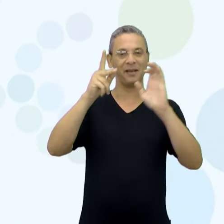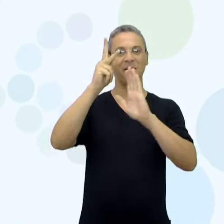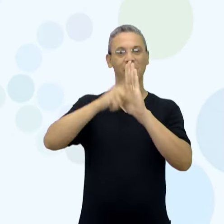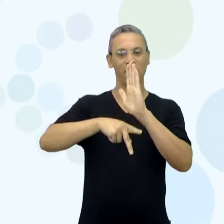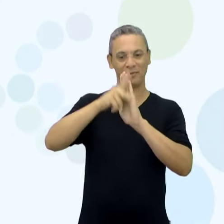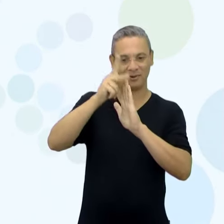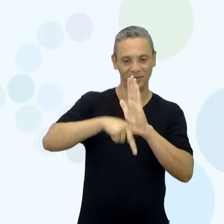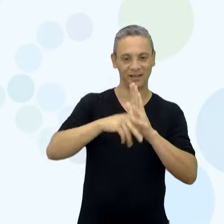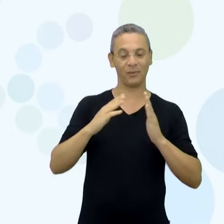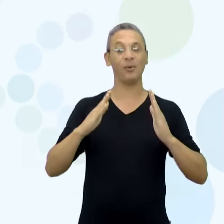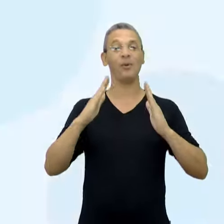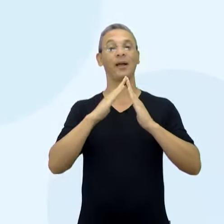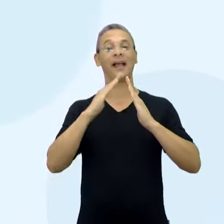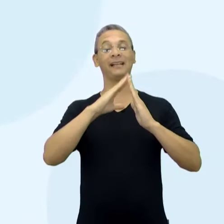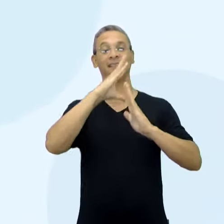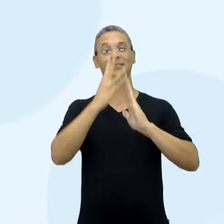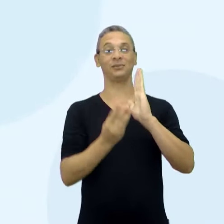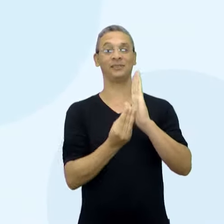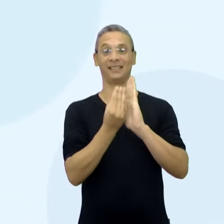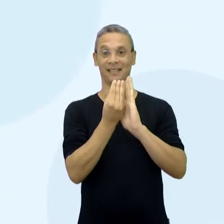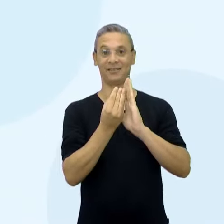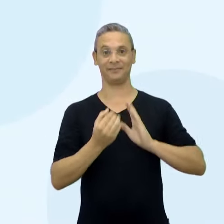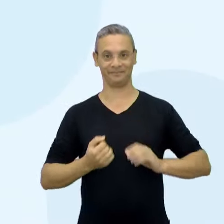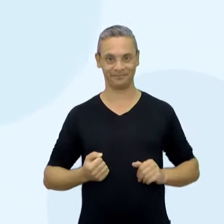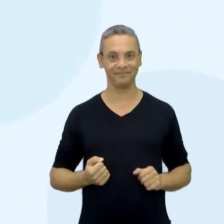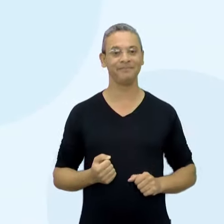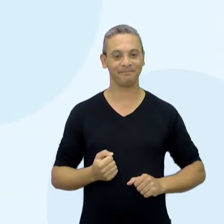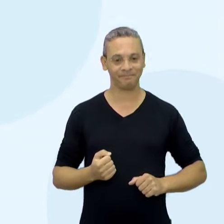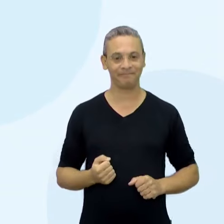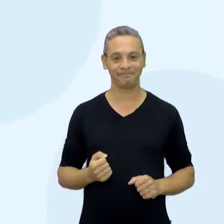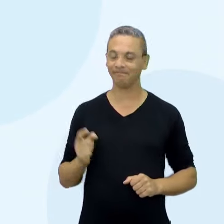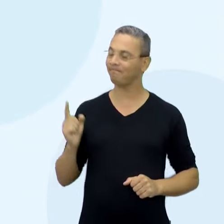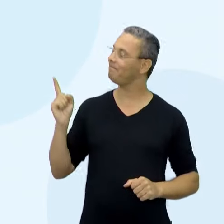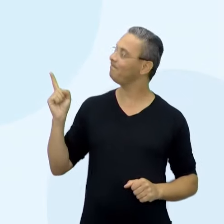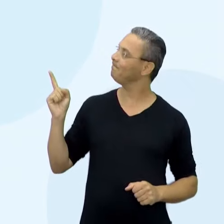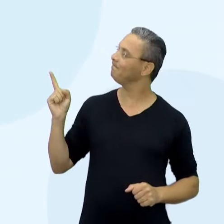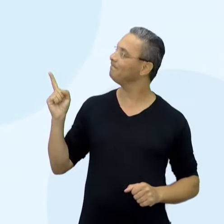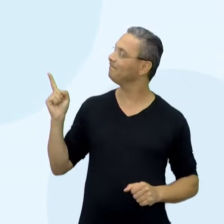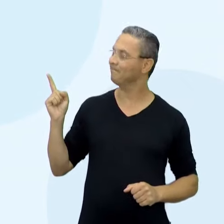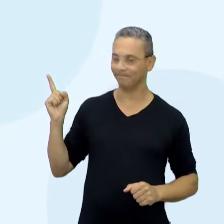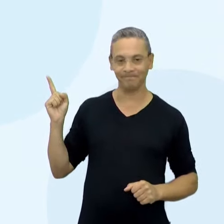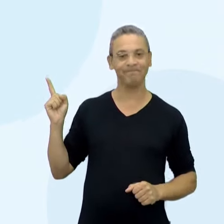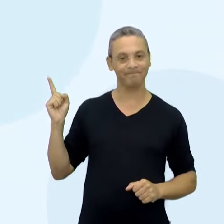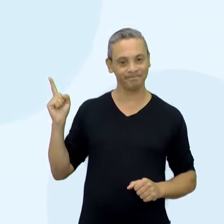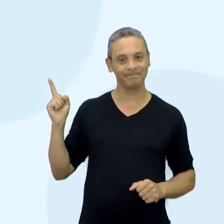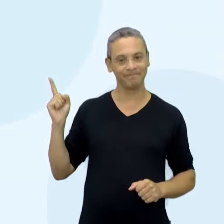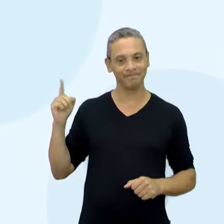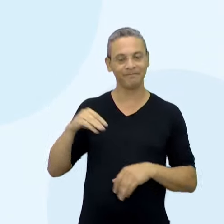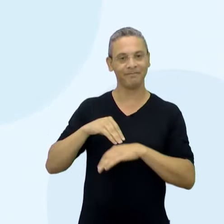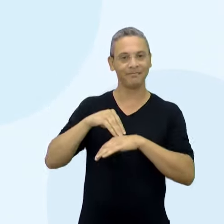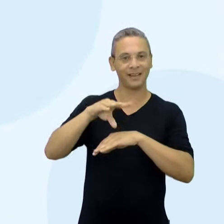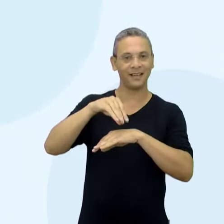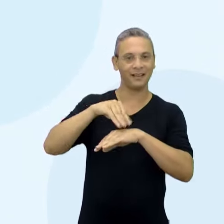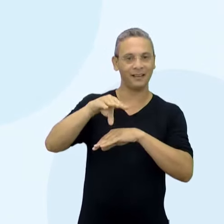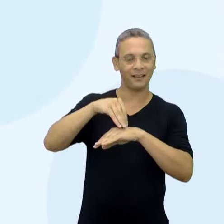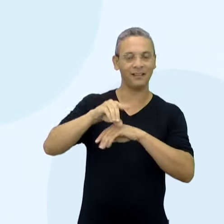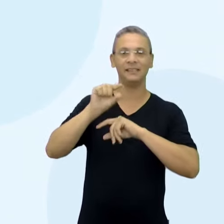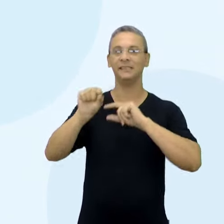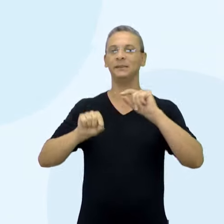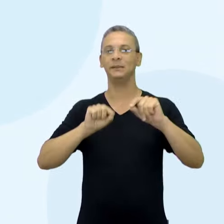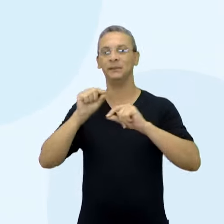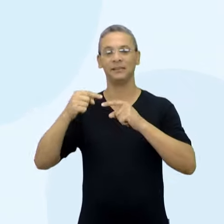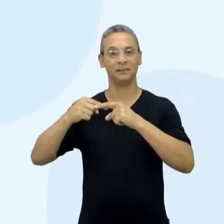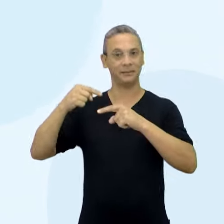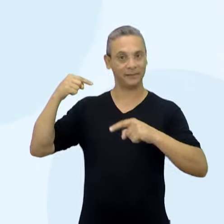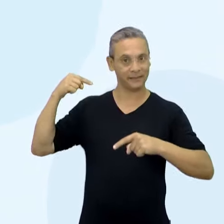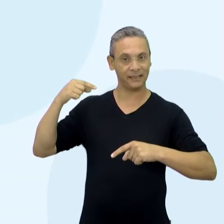Casa Sustentável, não é isso? Bom, a gente nos encaminhamentos e orientações que passamos na